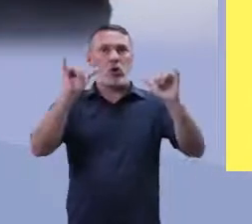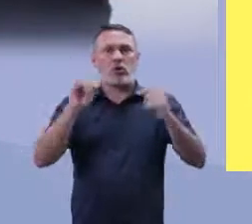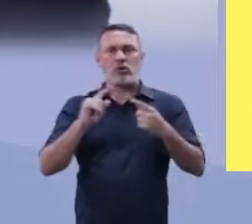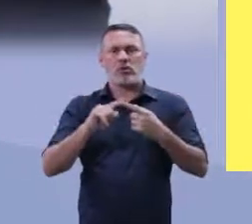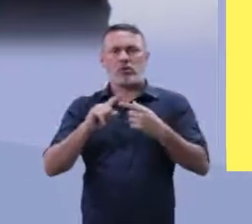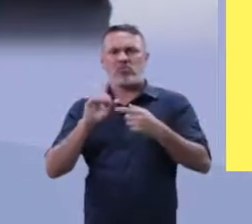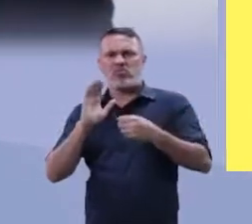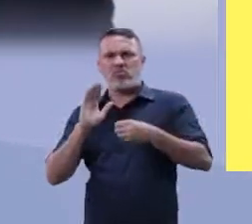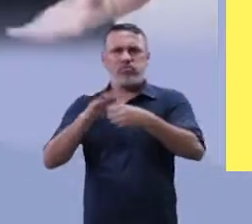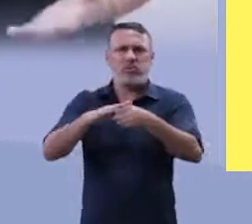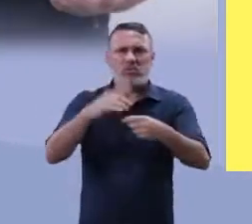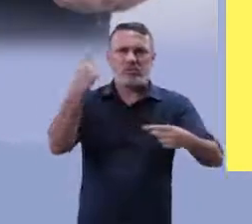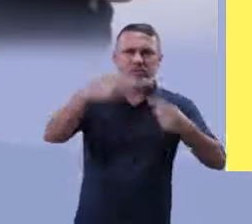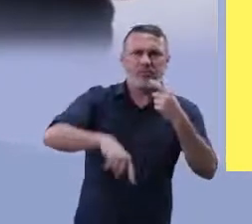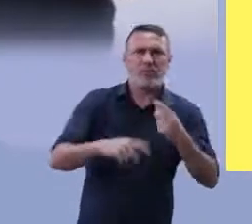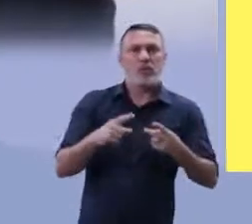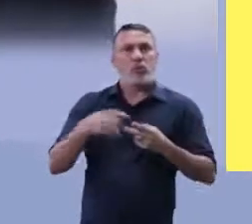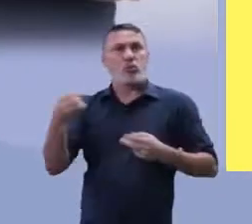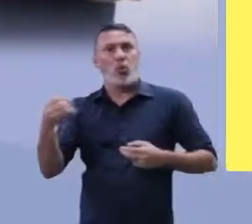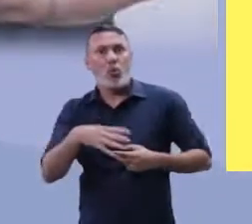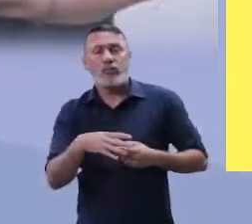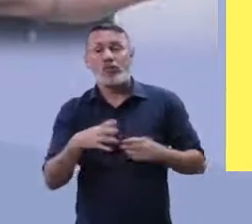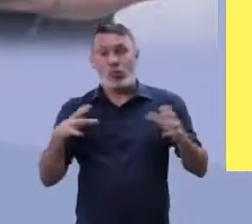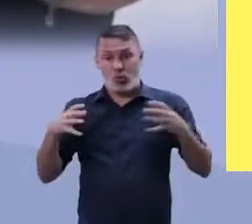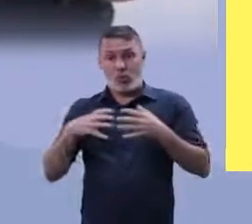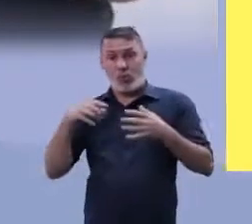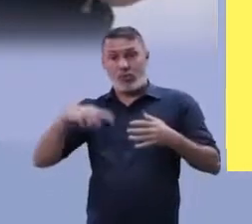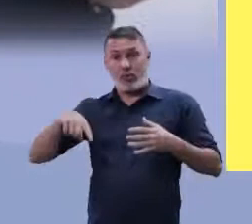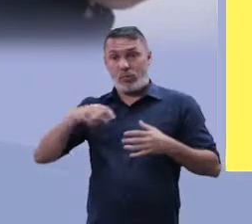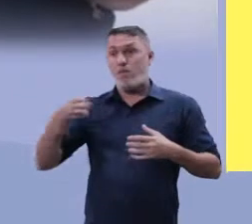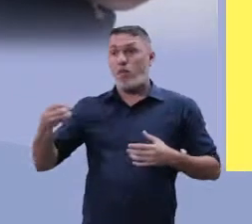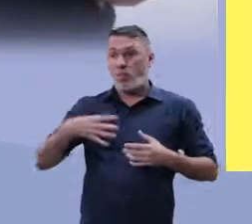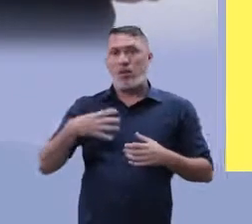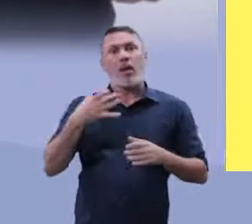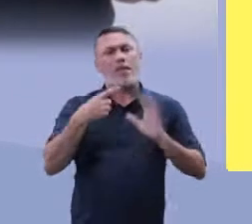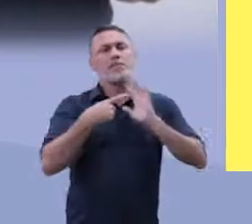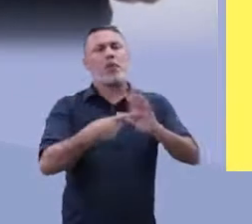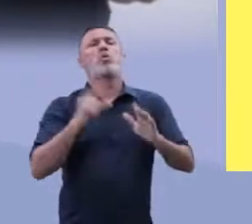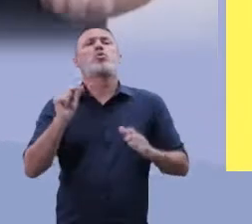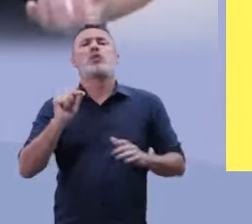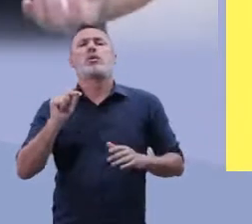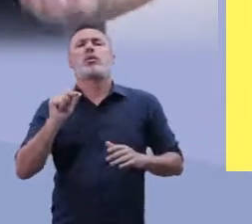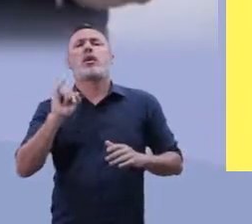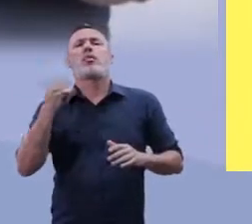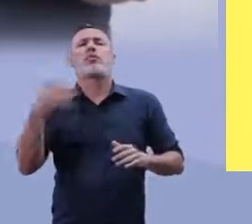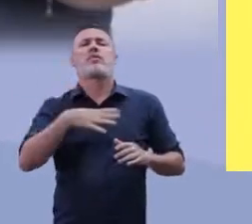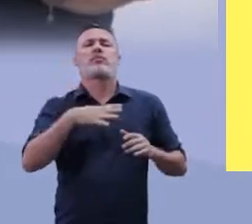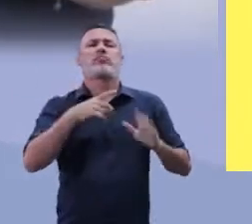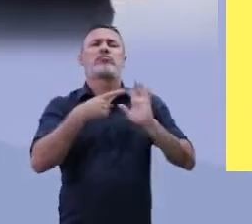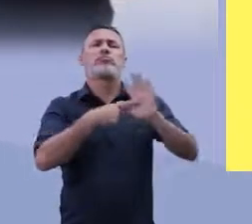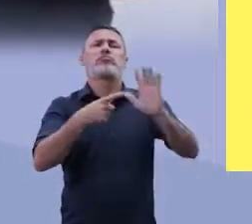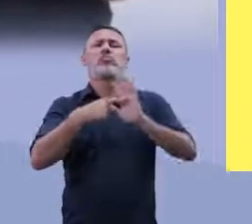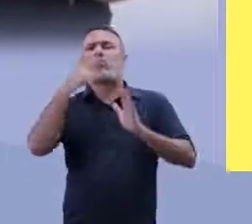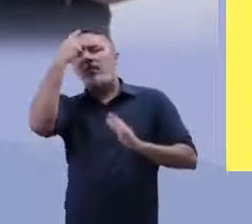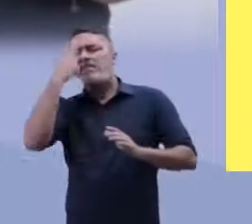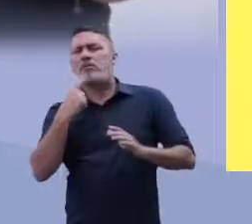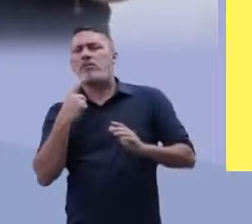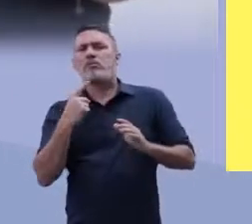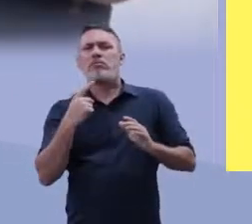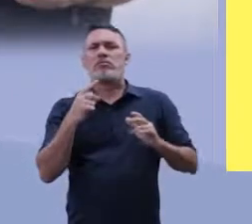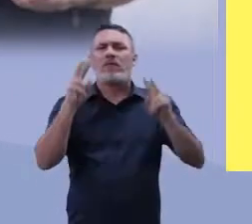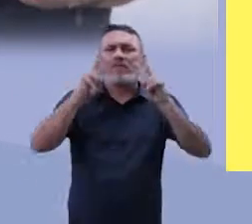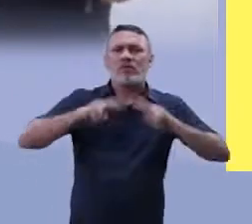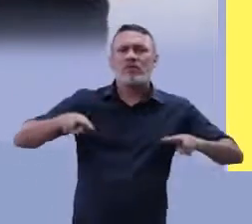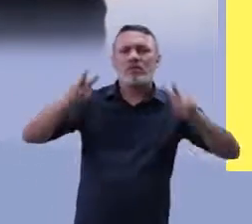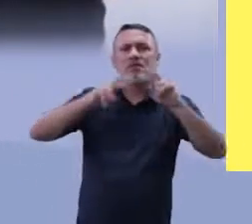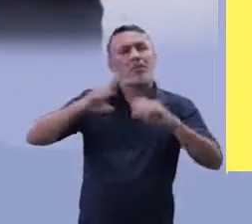vão reunir o novo. O principal intuito desse grupo era apresentar uma estética inovadora pautada em